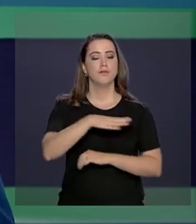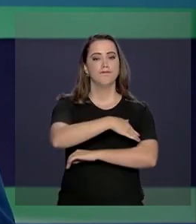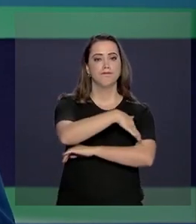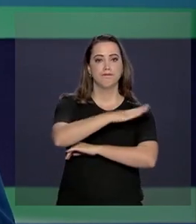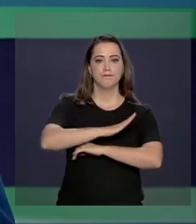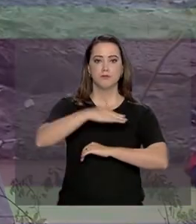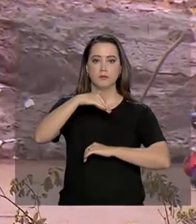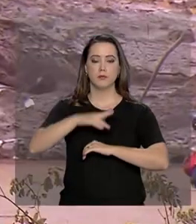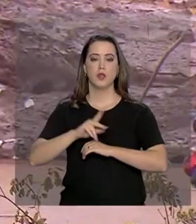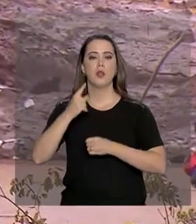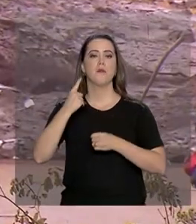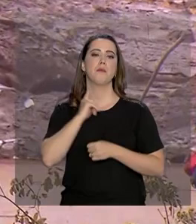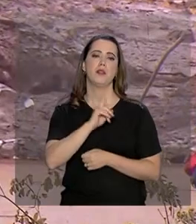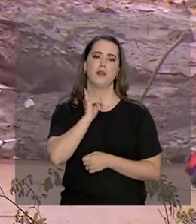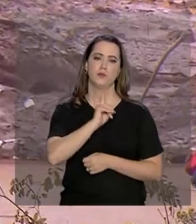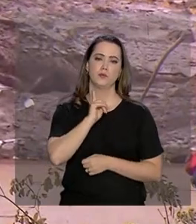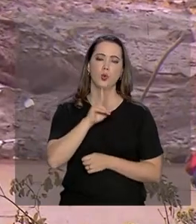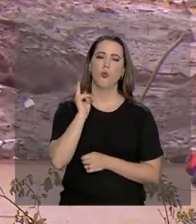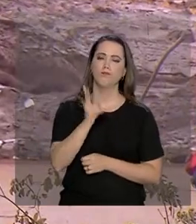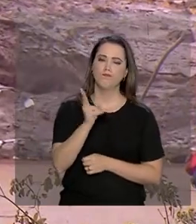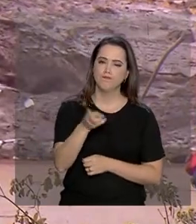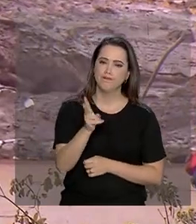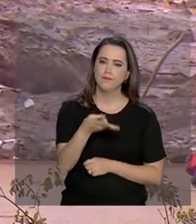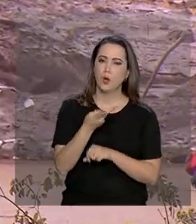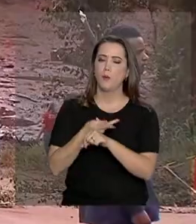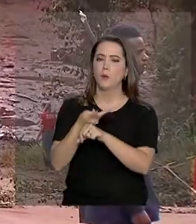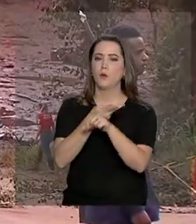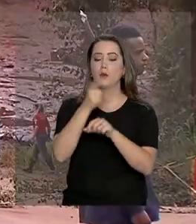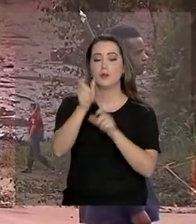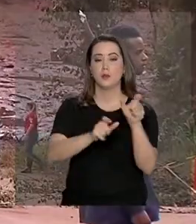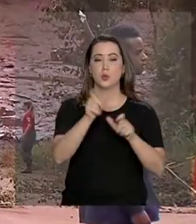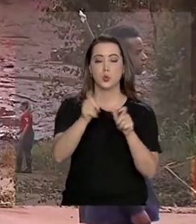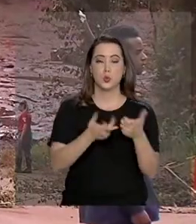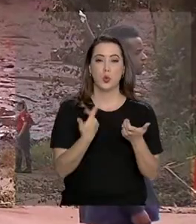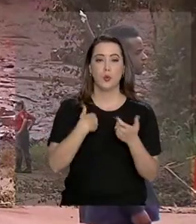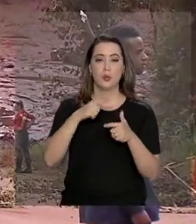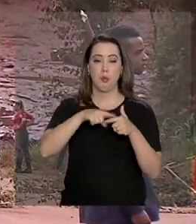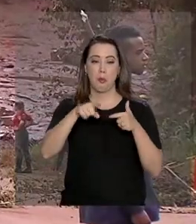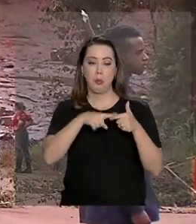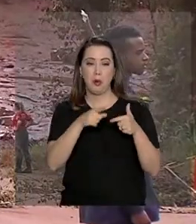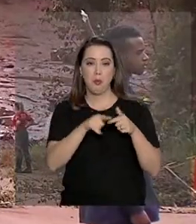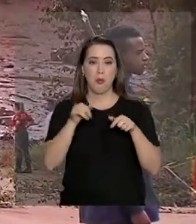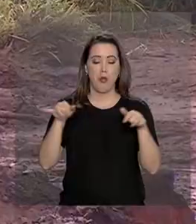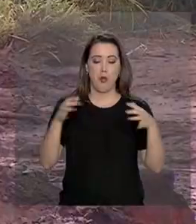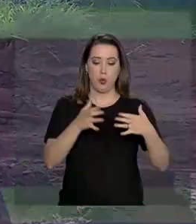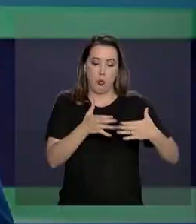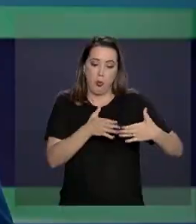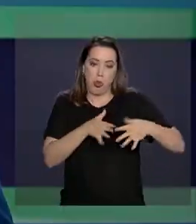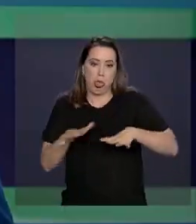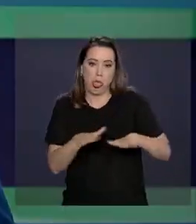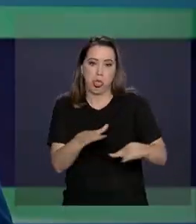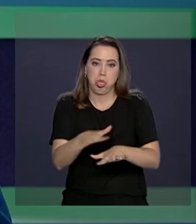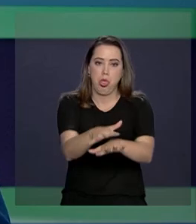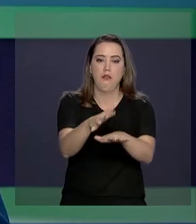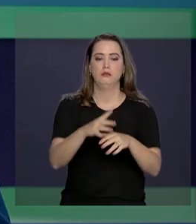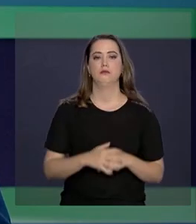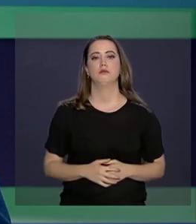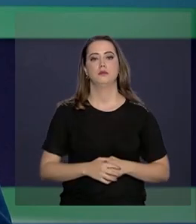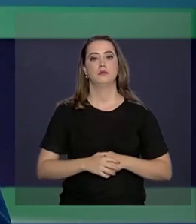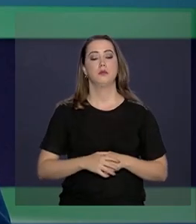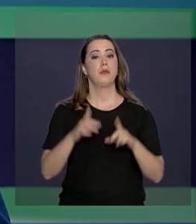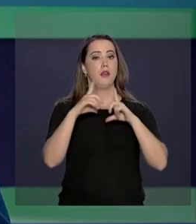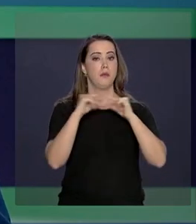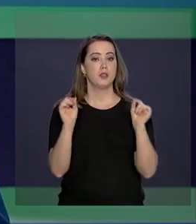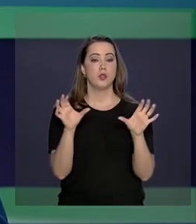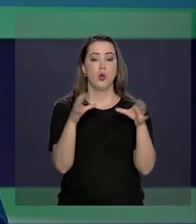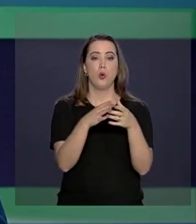Minas Gerais, continua o trabalho de busca por vítimas do desabamento da barragem da mineradora Vale. Em Brasília, gabinete de crise